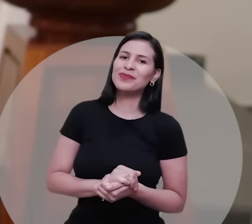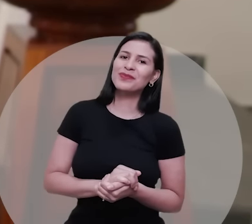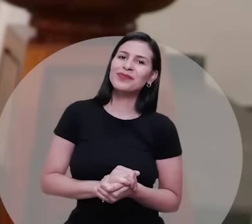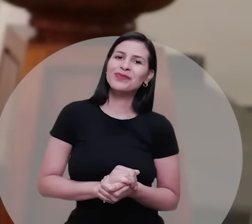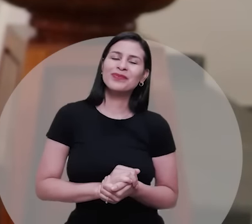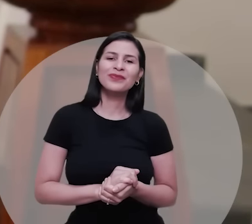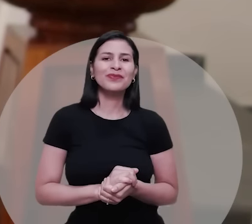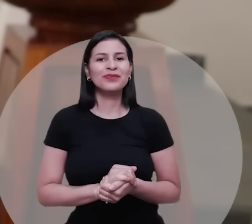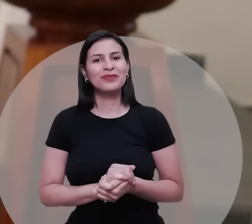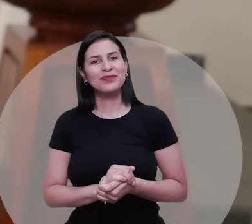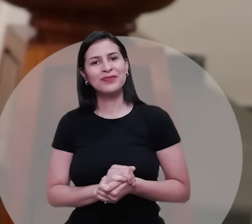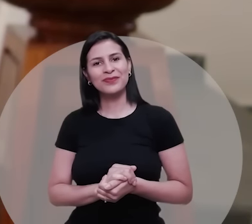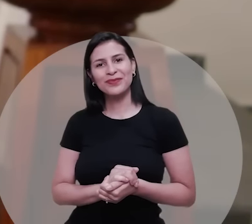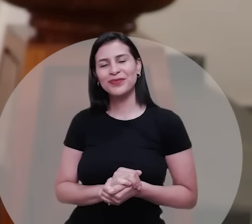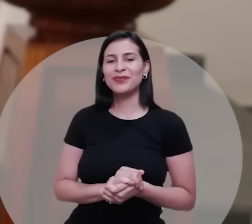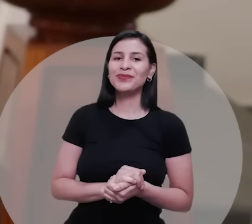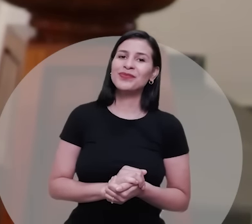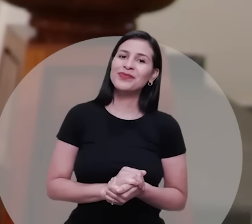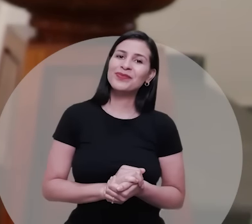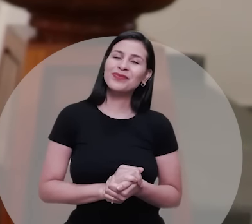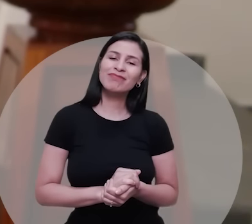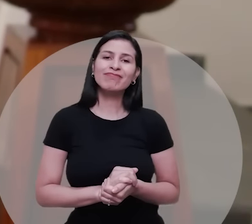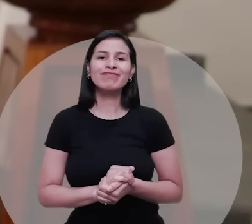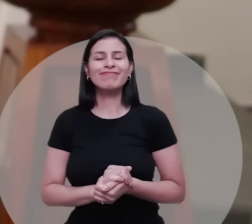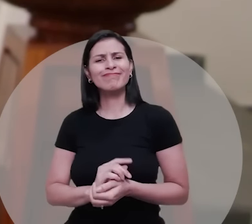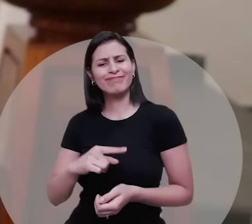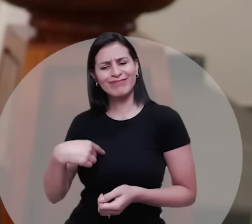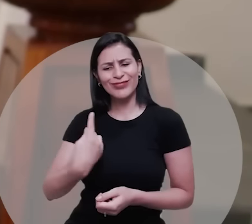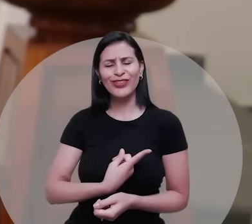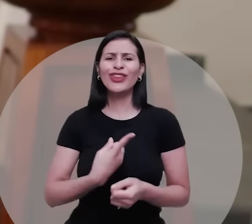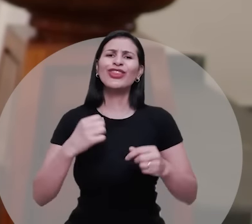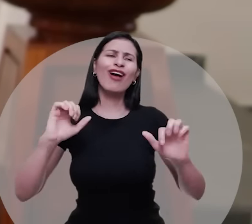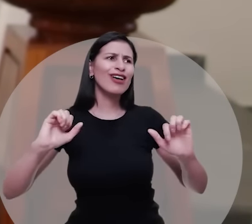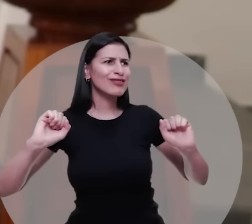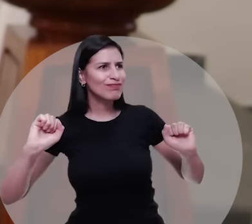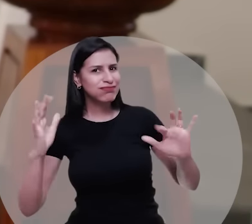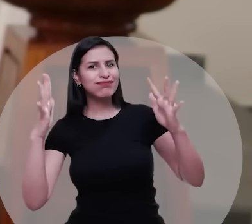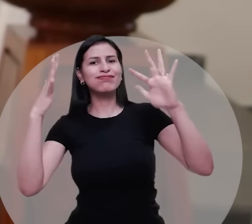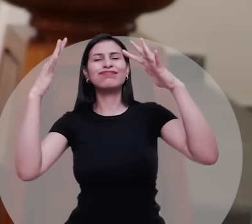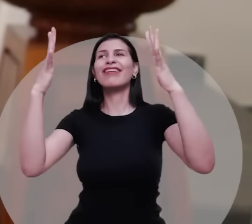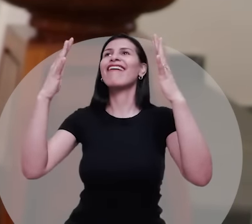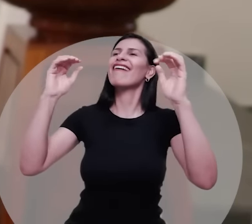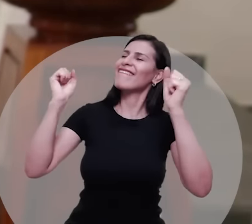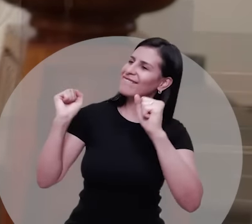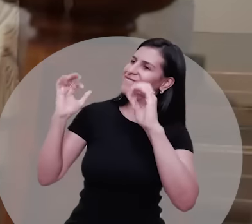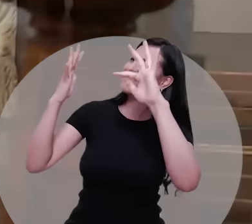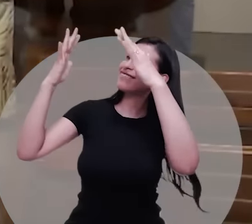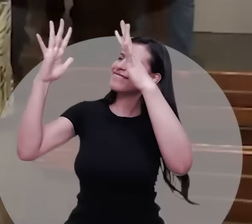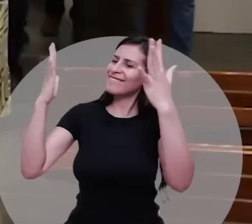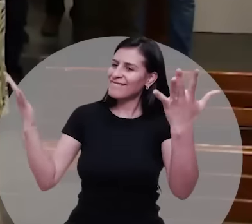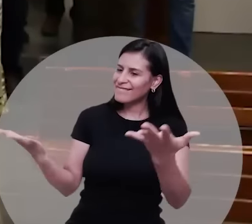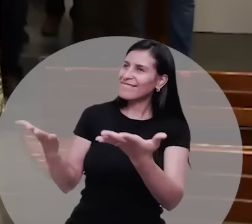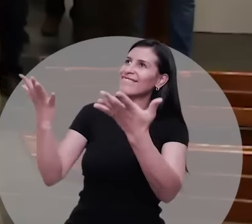é digno de toda honra. Glorificamos a Deus cantando o hino do Salmo 29.